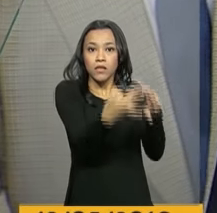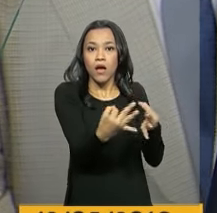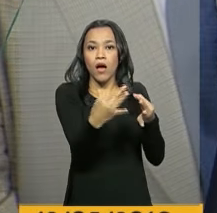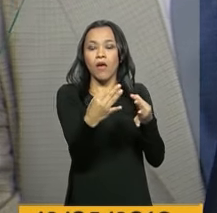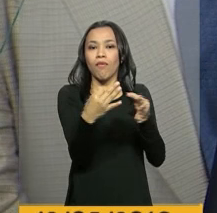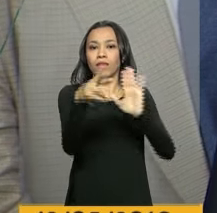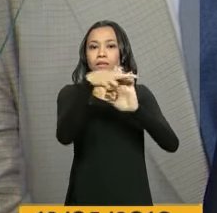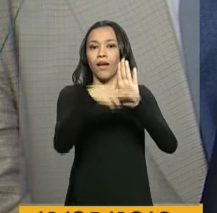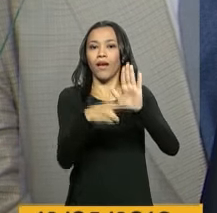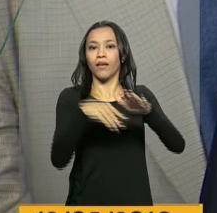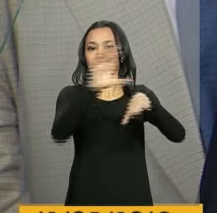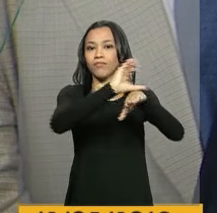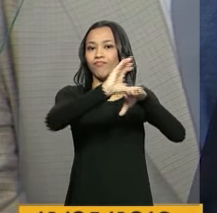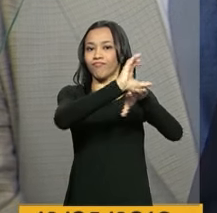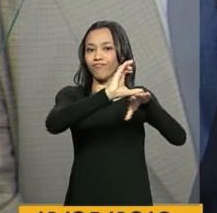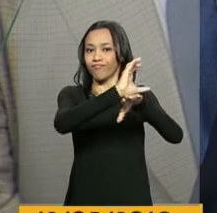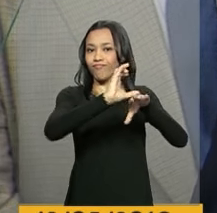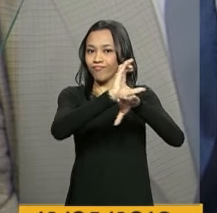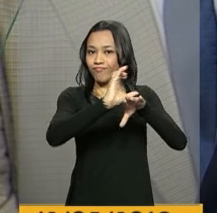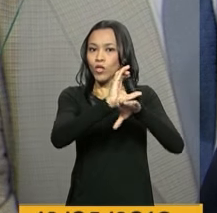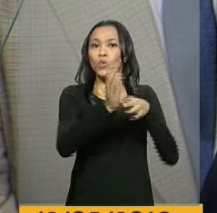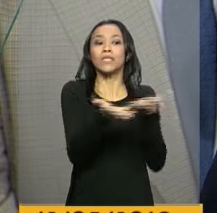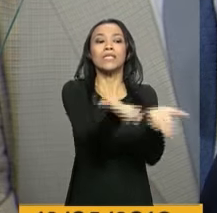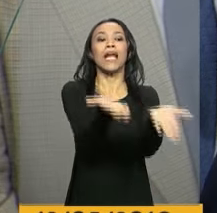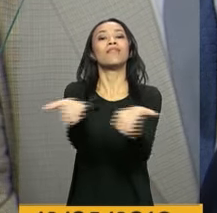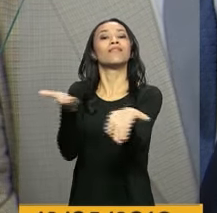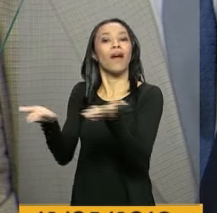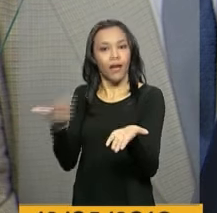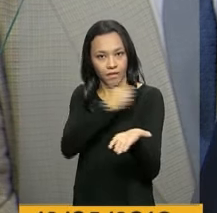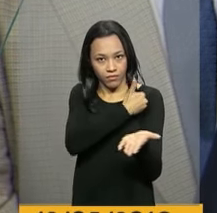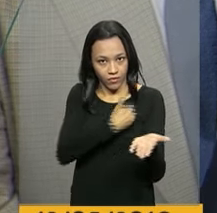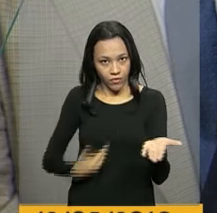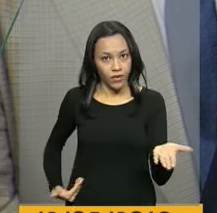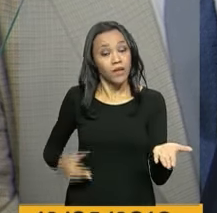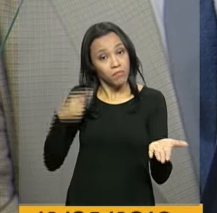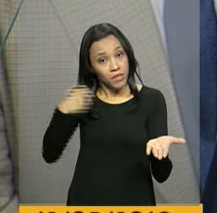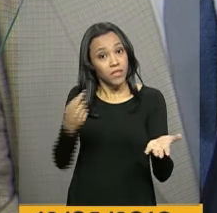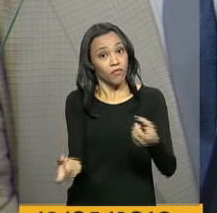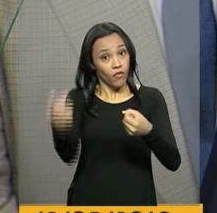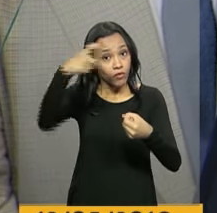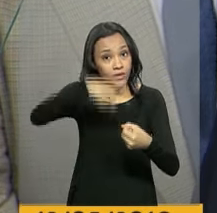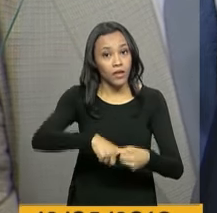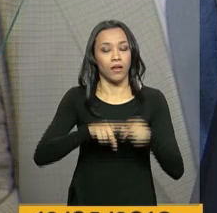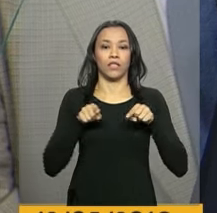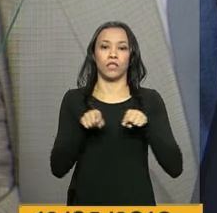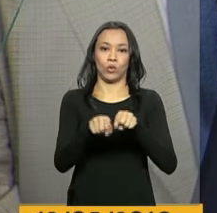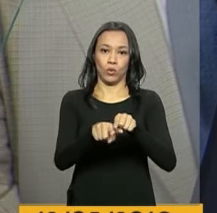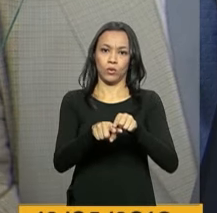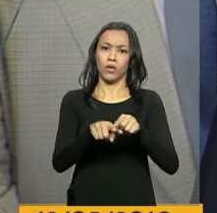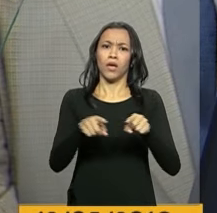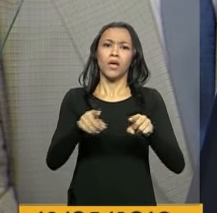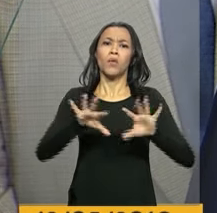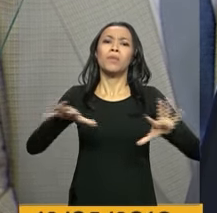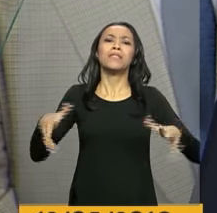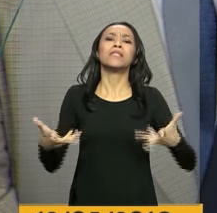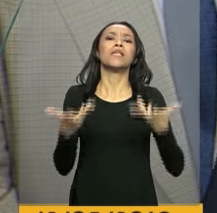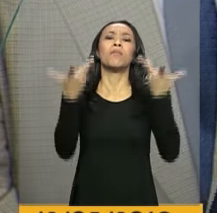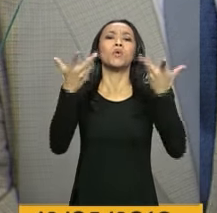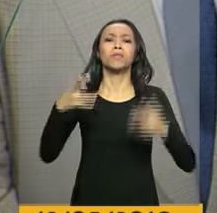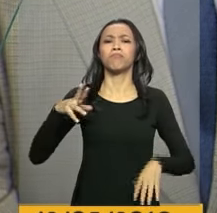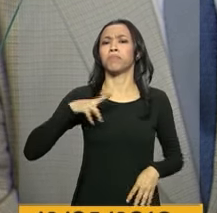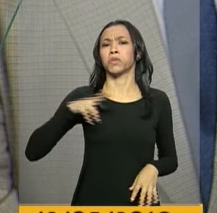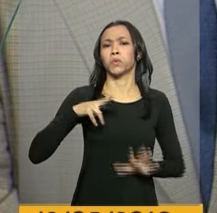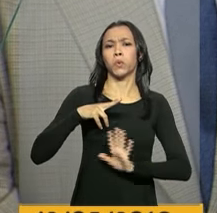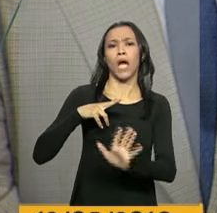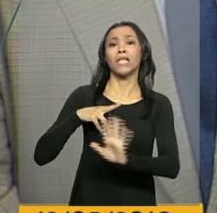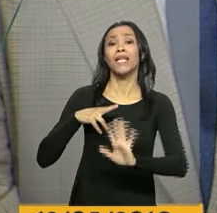questões institucionais. É uma coisa que nós temos que recuperar no nosso país. Uma certa cerimônia, não pessoal, mas uma